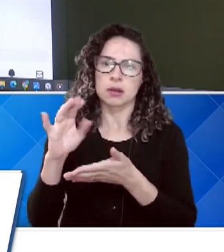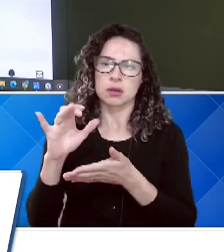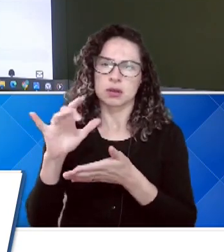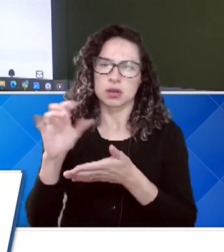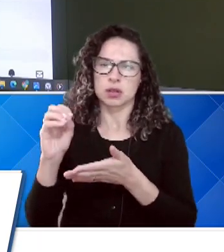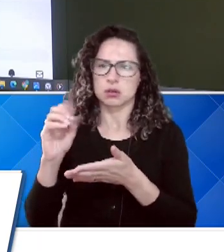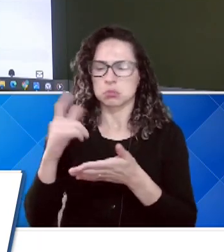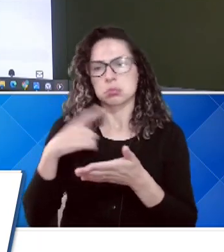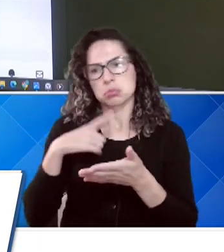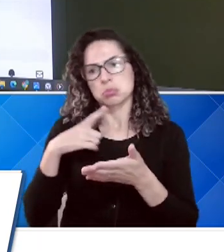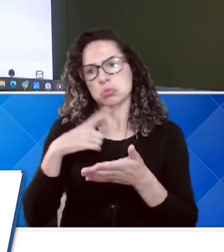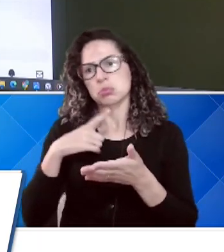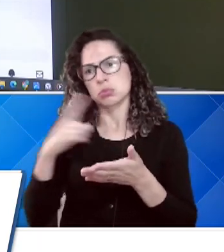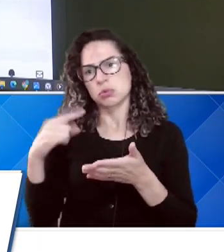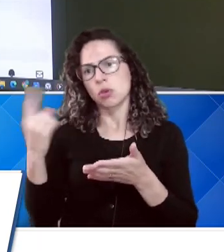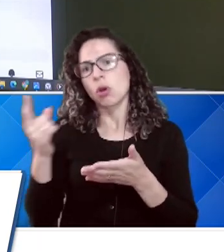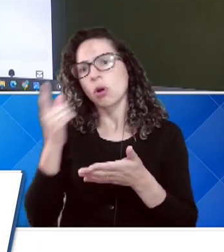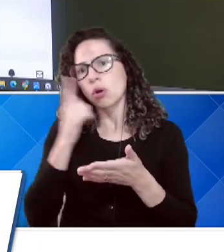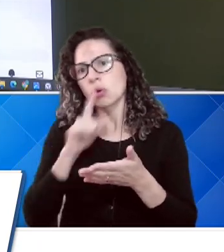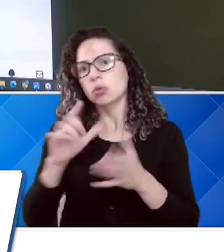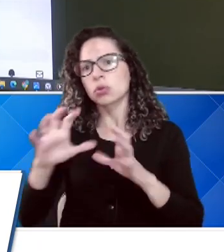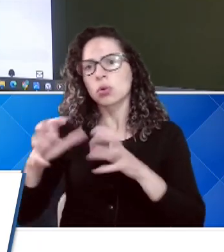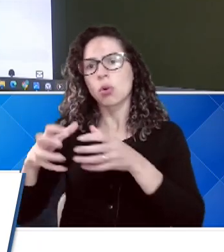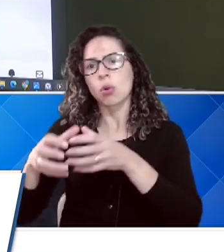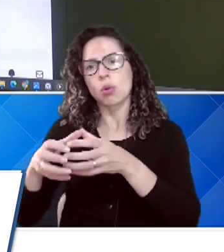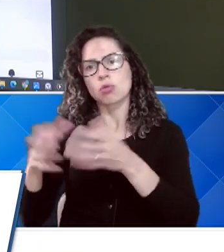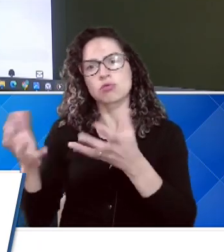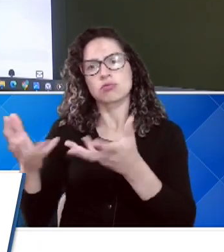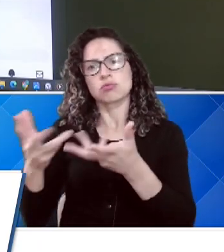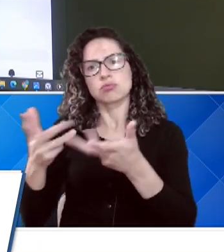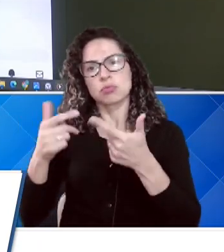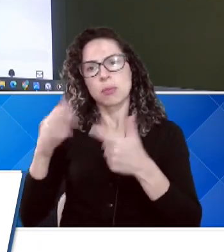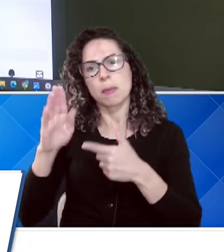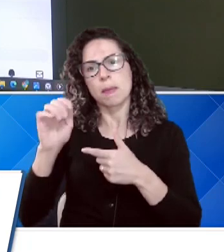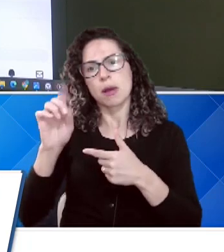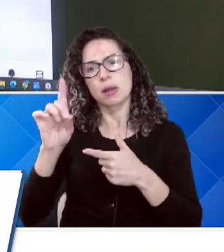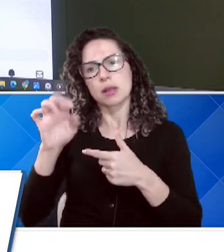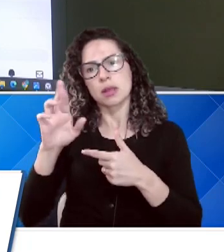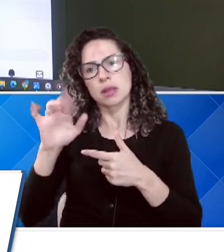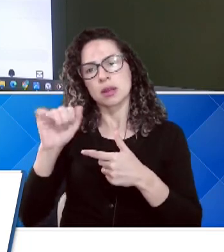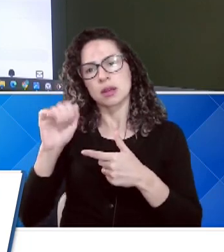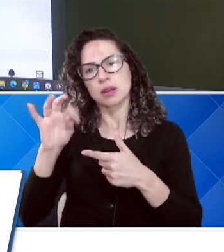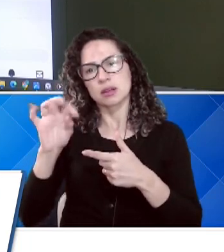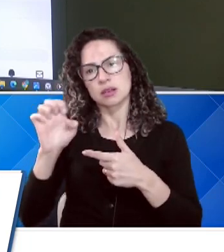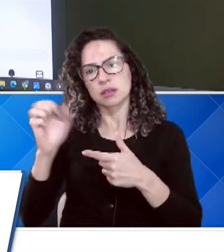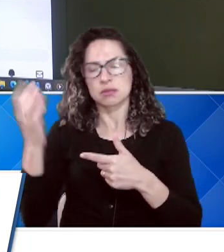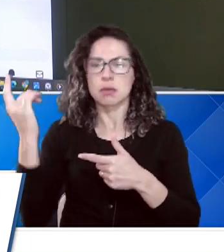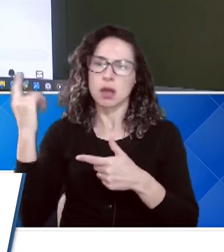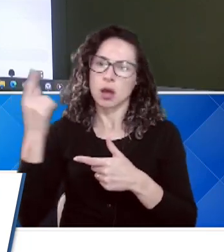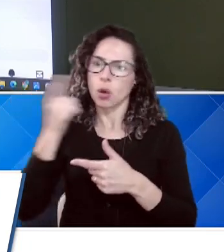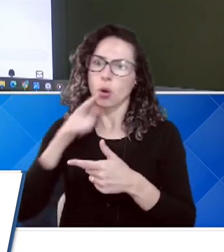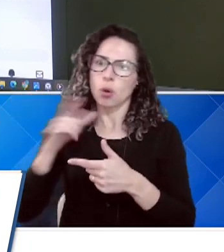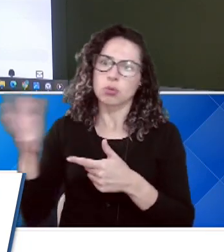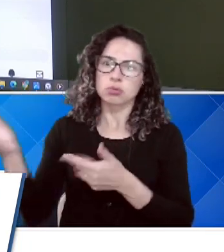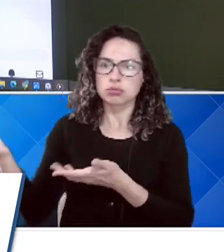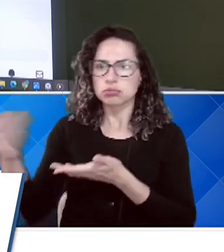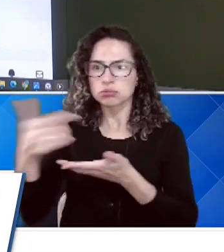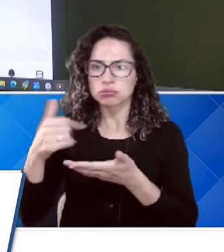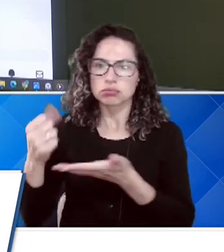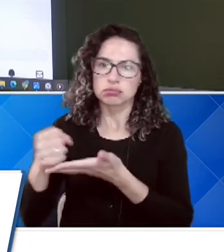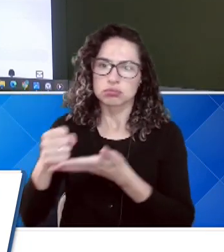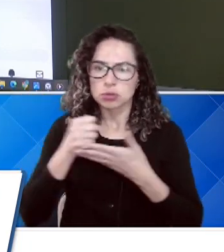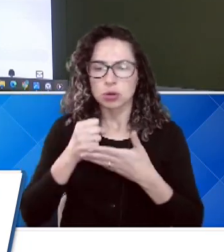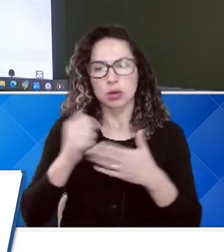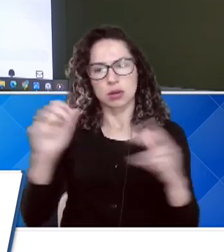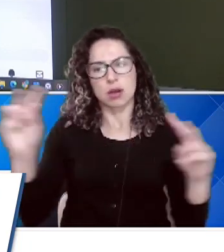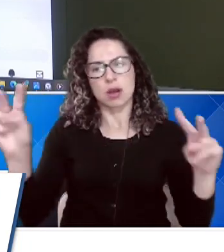um patrocínio, fizemos um timaço lá, era o Banco Bandeirantes, cara. Entendeu? Conseguia patrocínio. É lógico, claro, visibilidade, lógico,